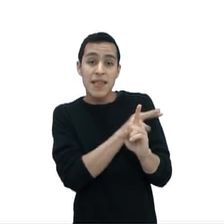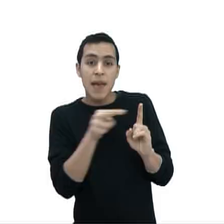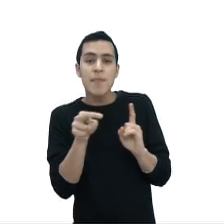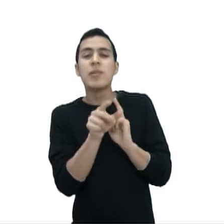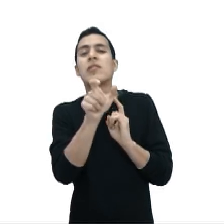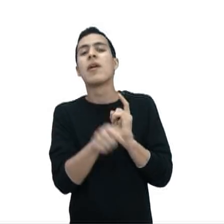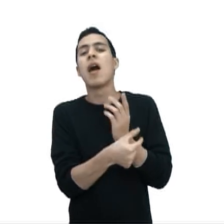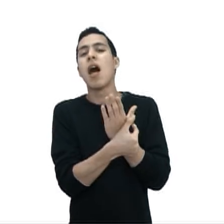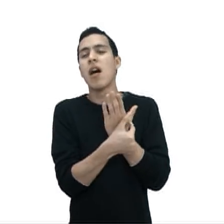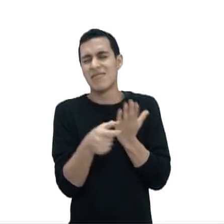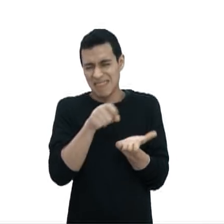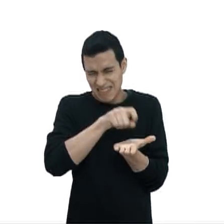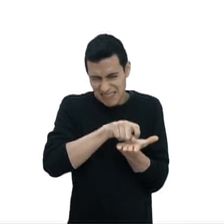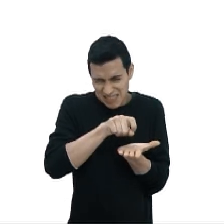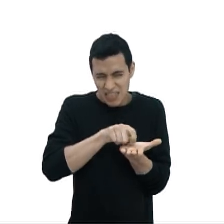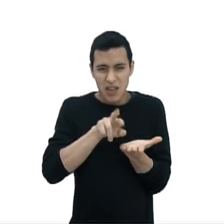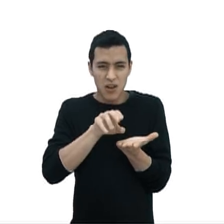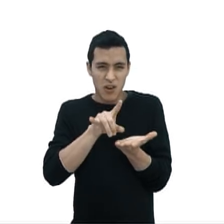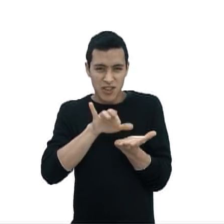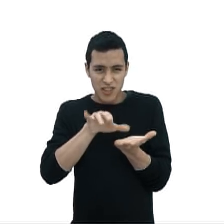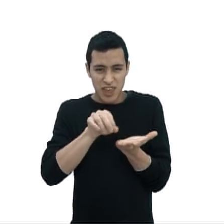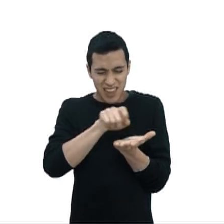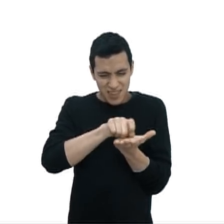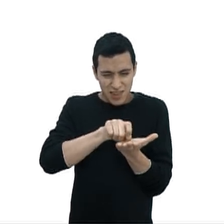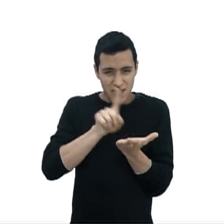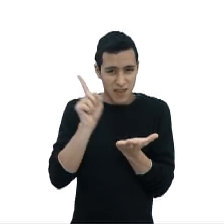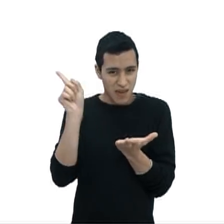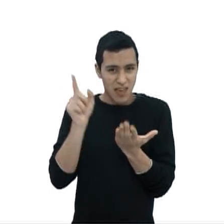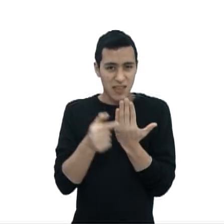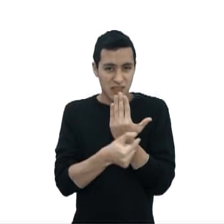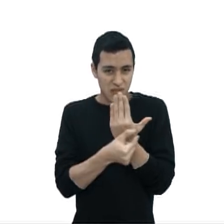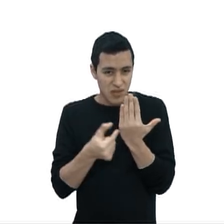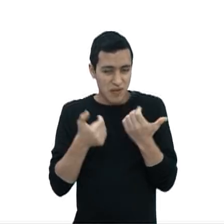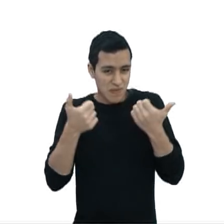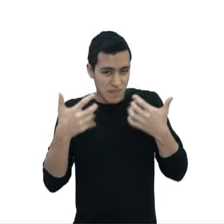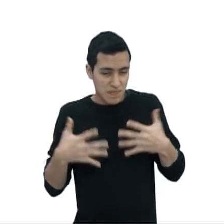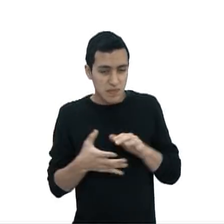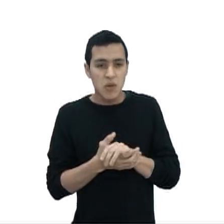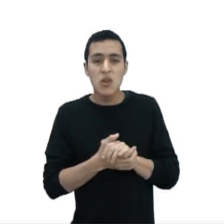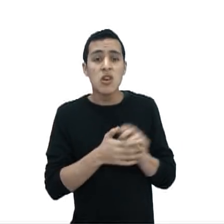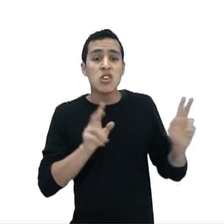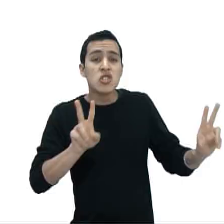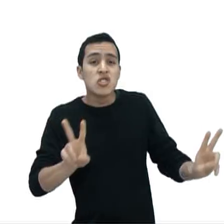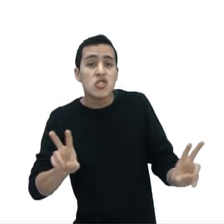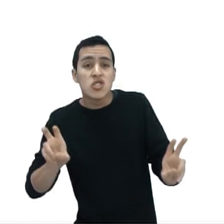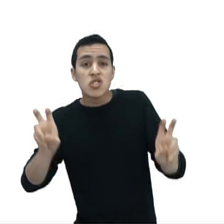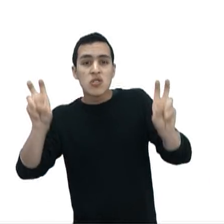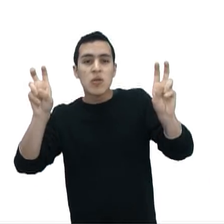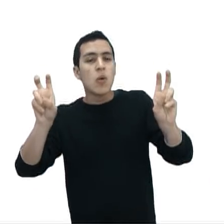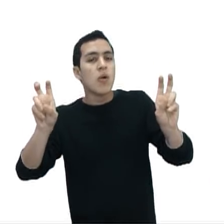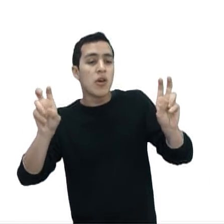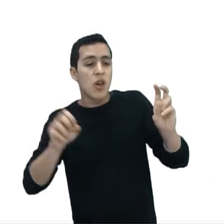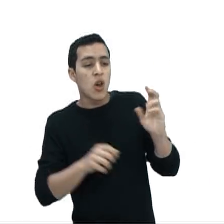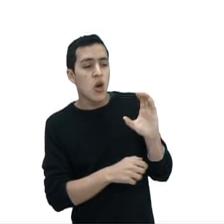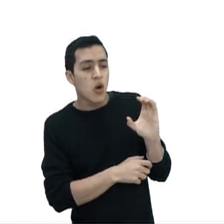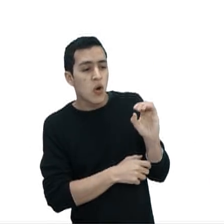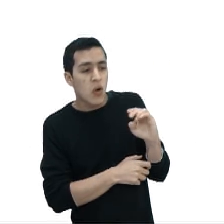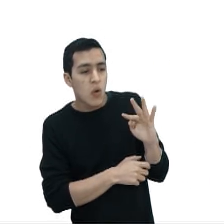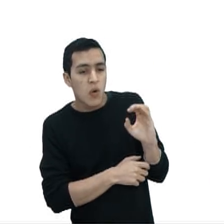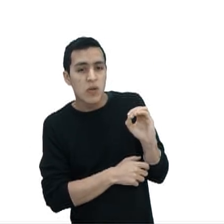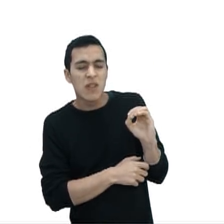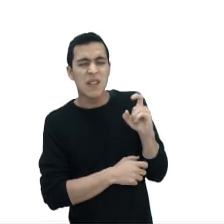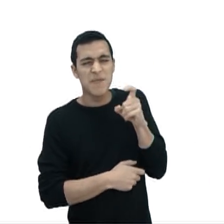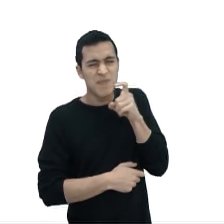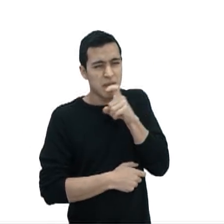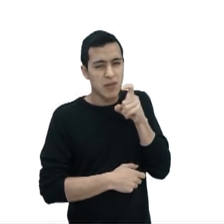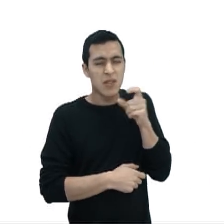do autor, né, o Rogério Augusto, que escreveu esse conto, ele deu o título original O Conto da Mentira, certo?